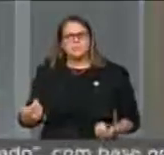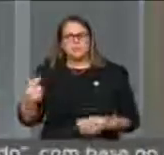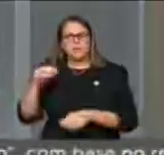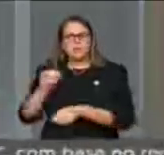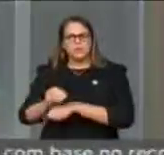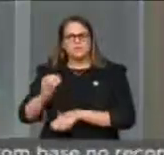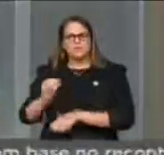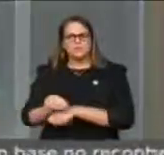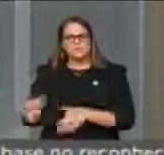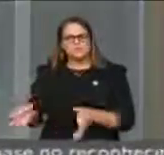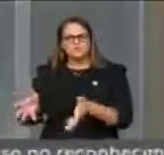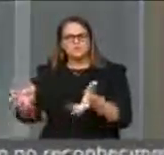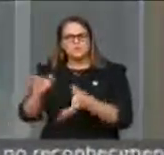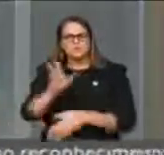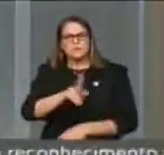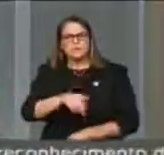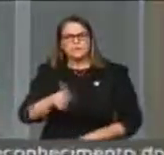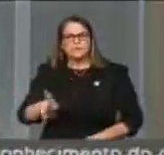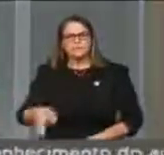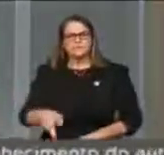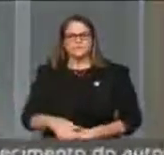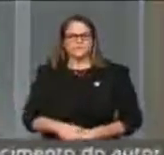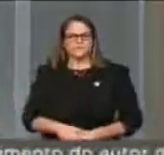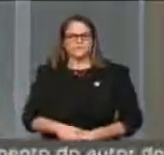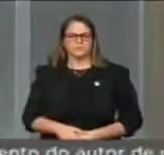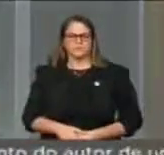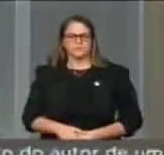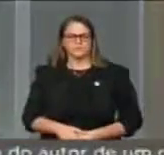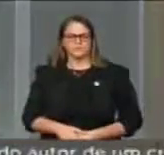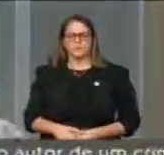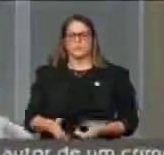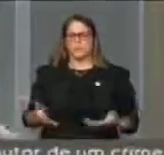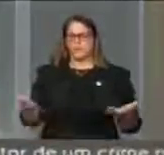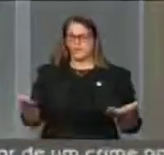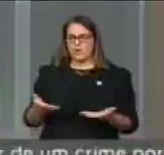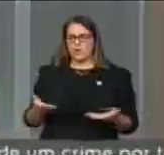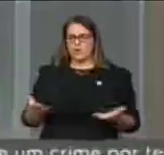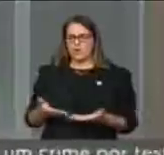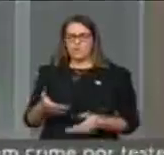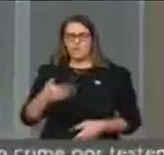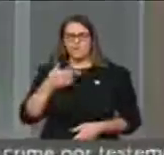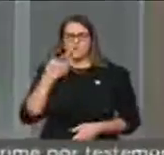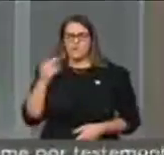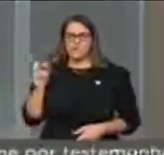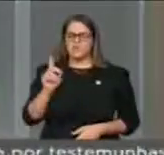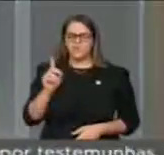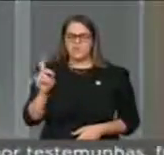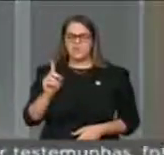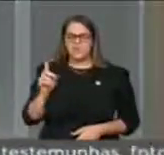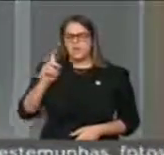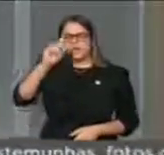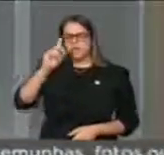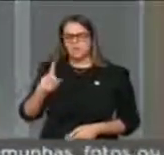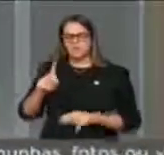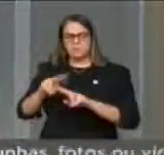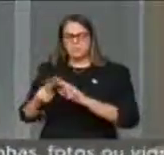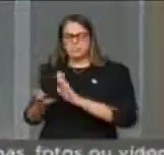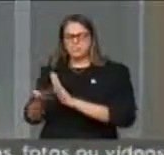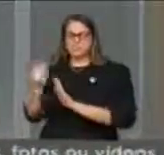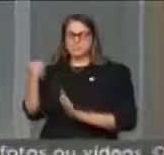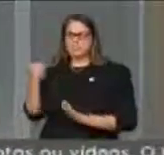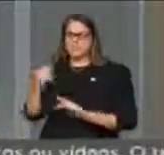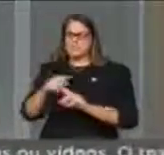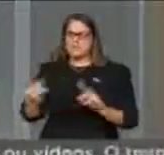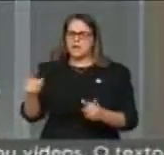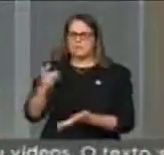professores da capital Palmas. Hoje ele já foi atrás dizer que retirar o pedido de prisão, mas manteve a multa. Eu imagino que